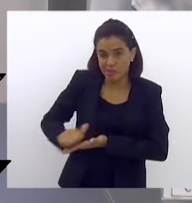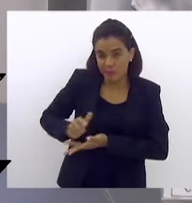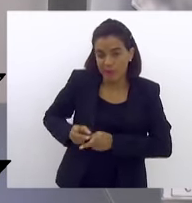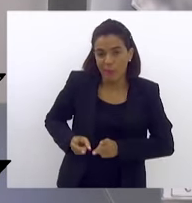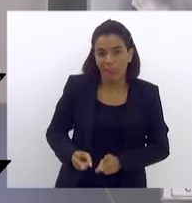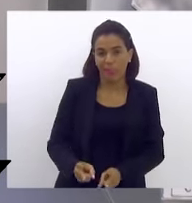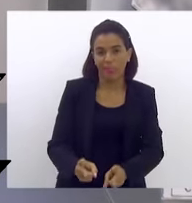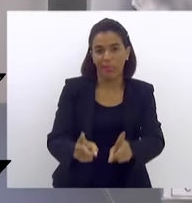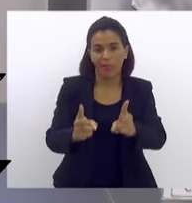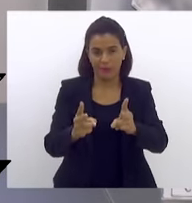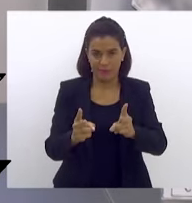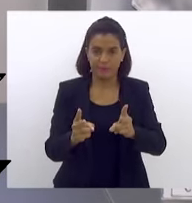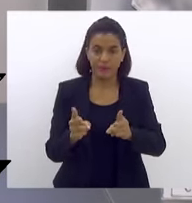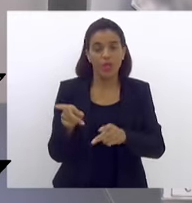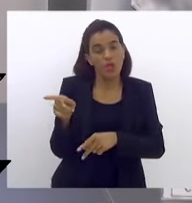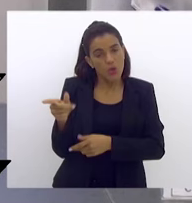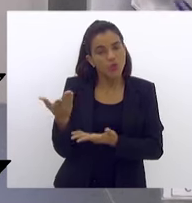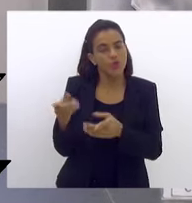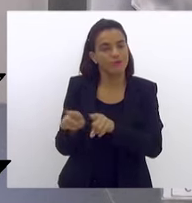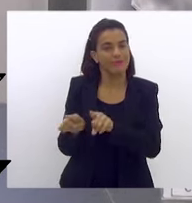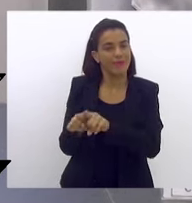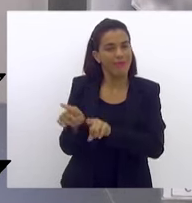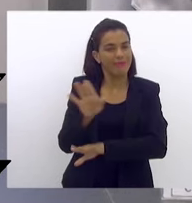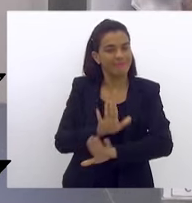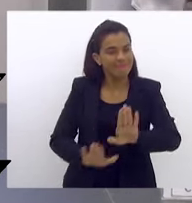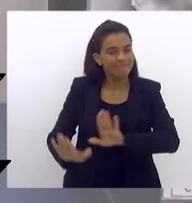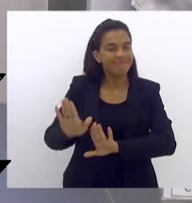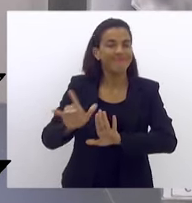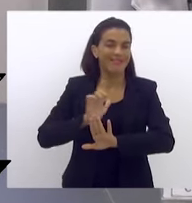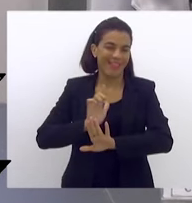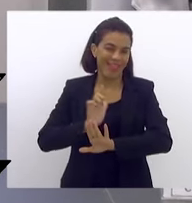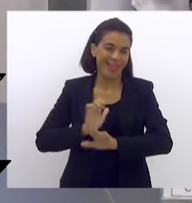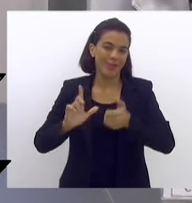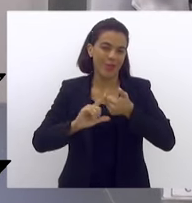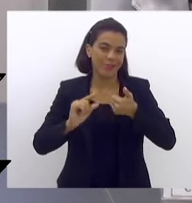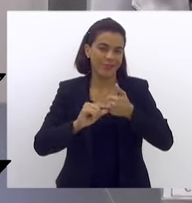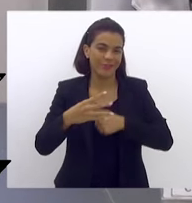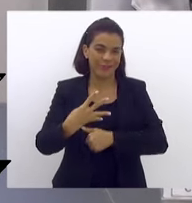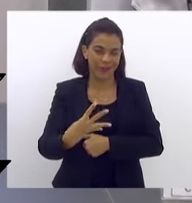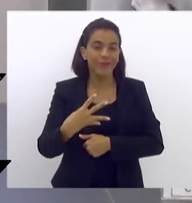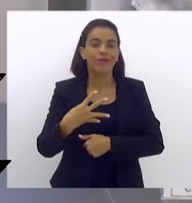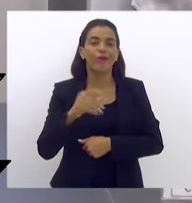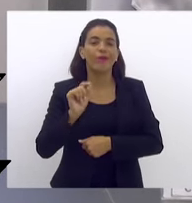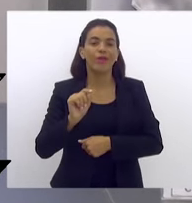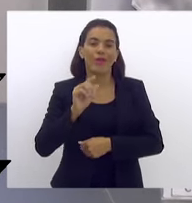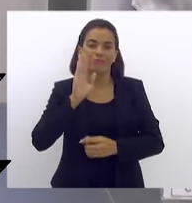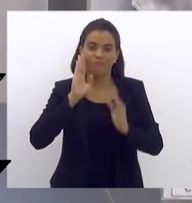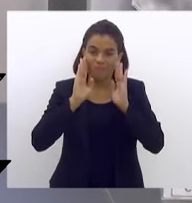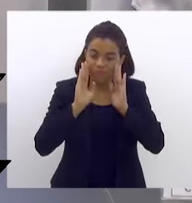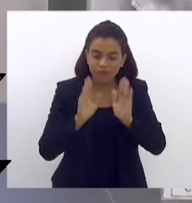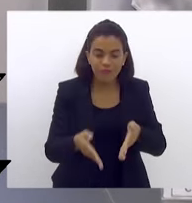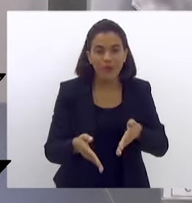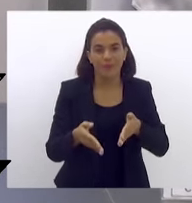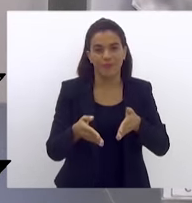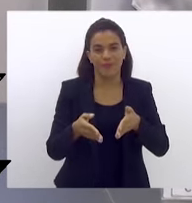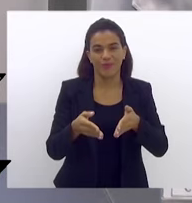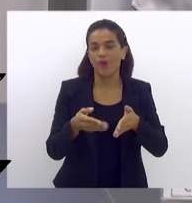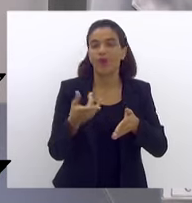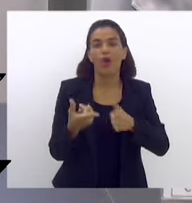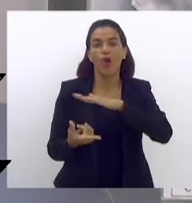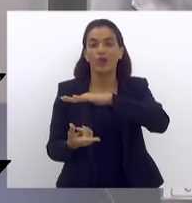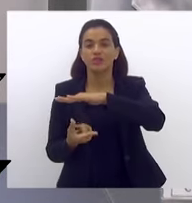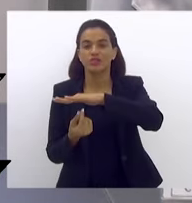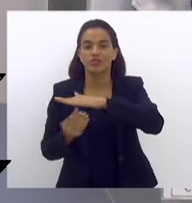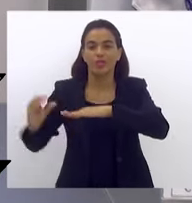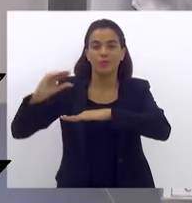e vossa excelência é cauteloso de estabelecer no artigo quto a fonte de custeio eu sou muito